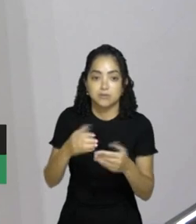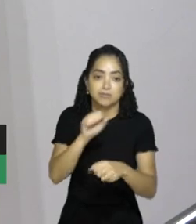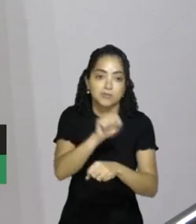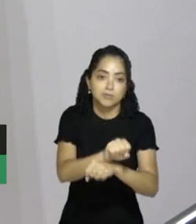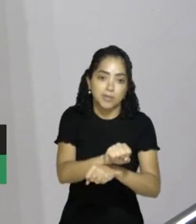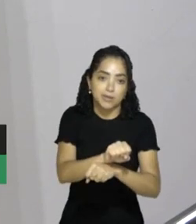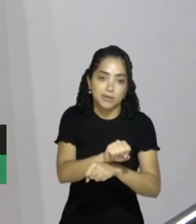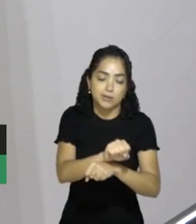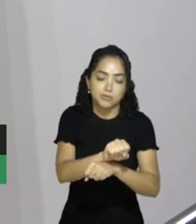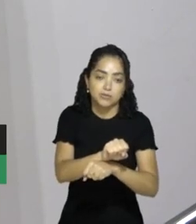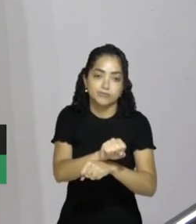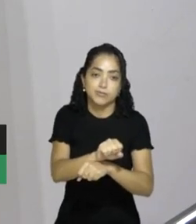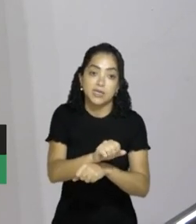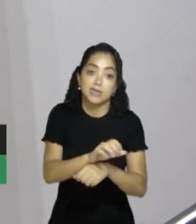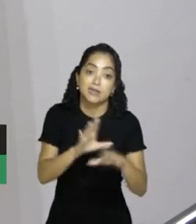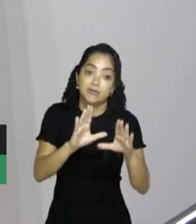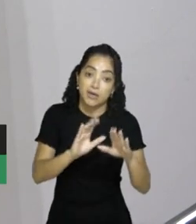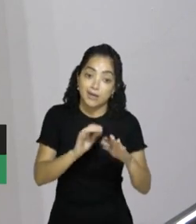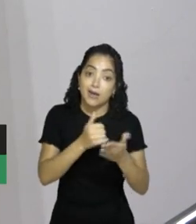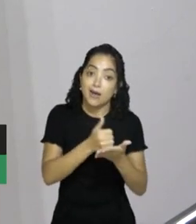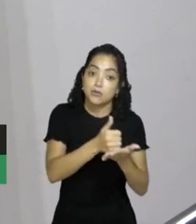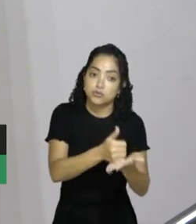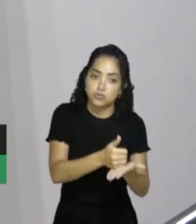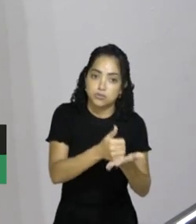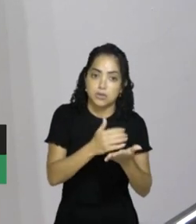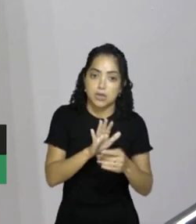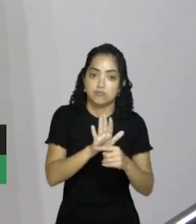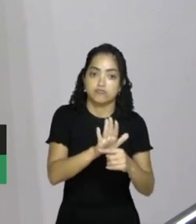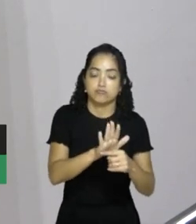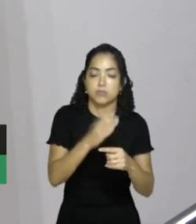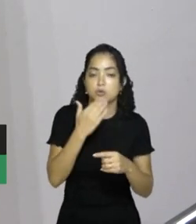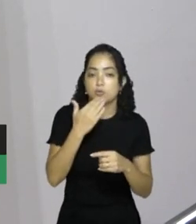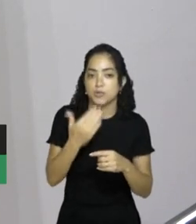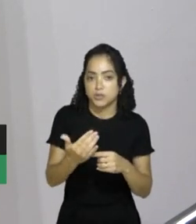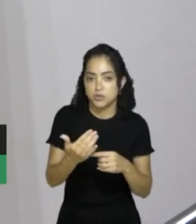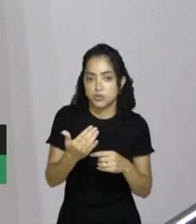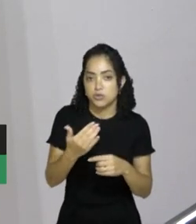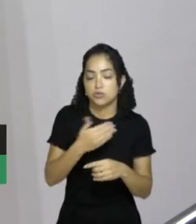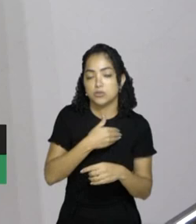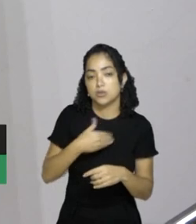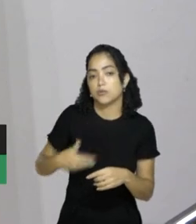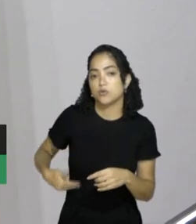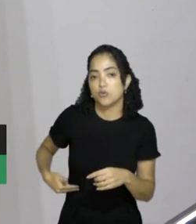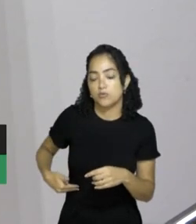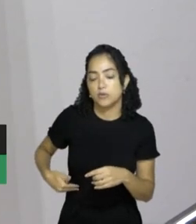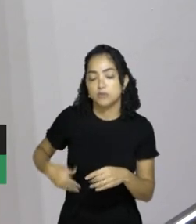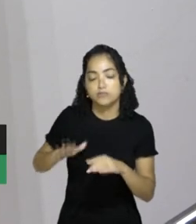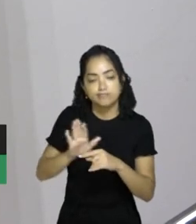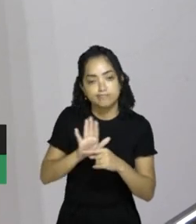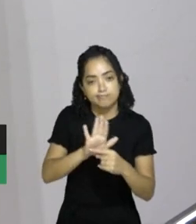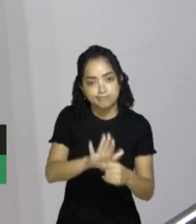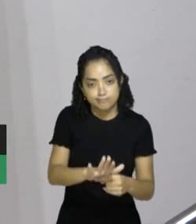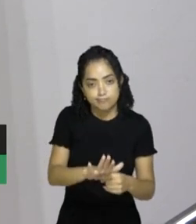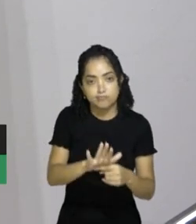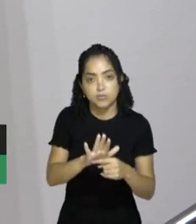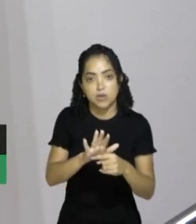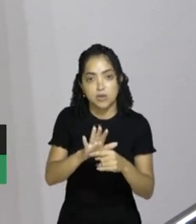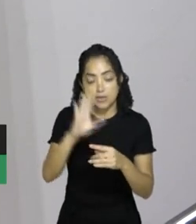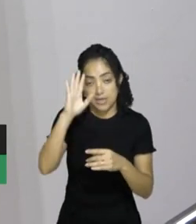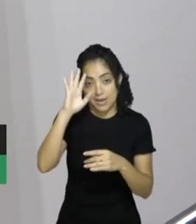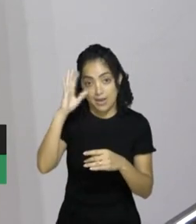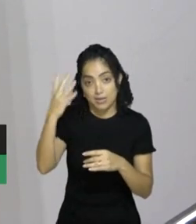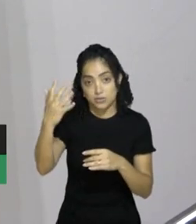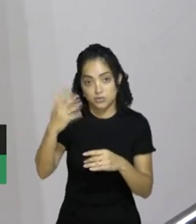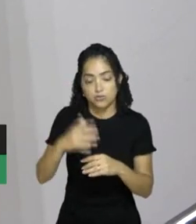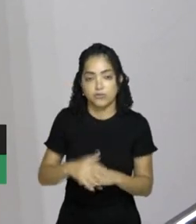que vão amenizar mas a gente já fez nessa casa também o pedido ao governo do estado é para ajudar aí a resolver esse problema